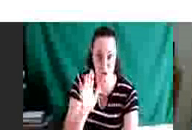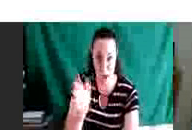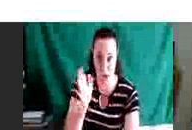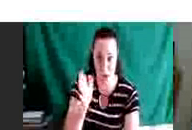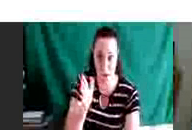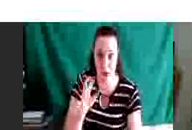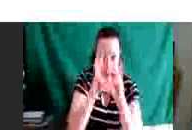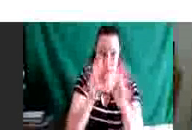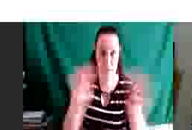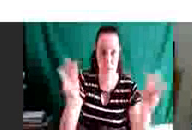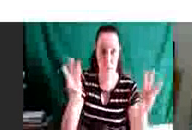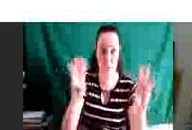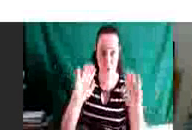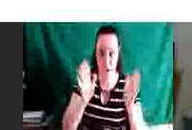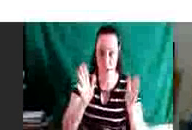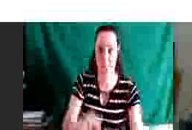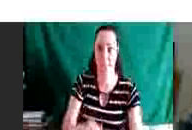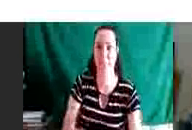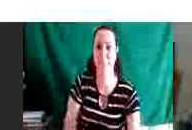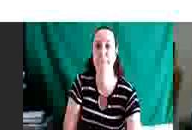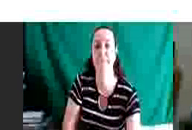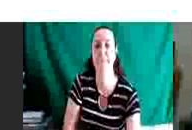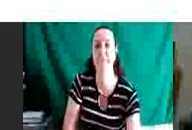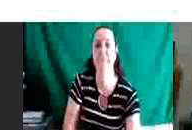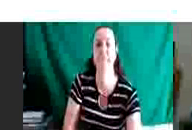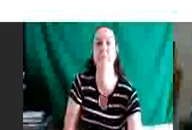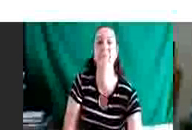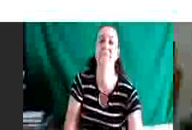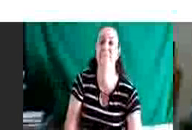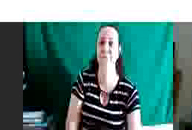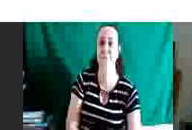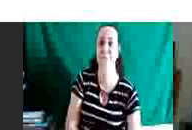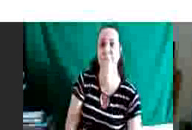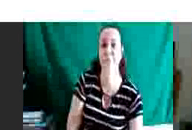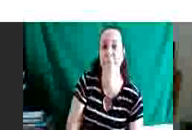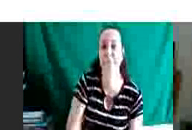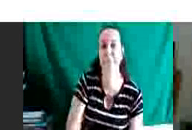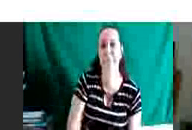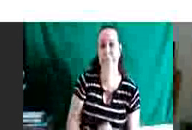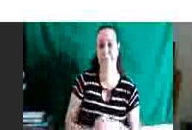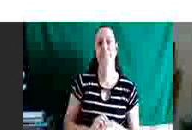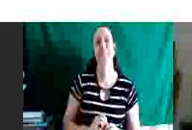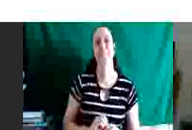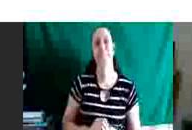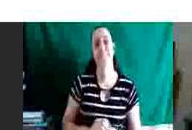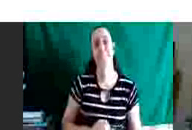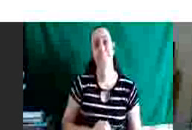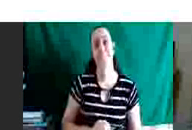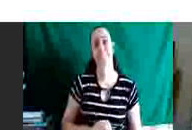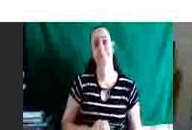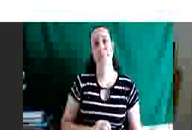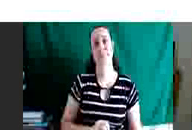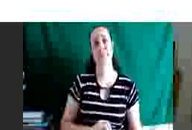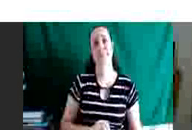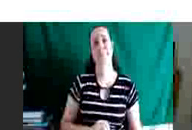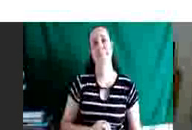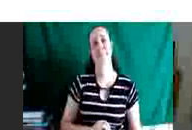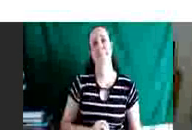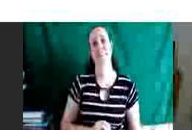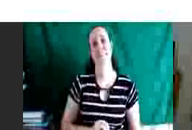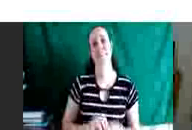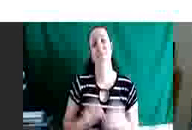de aplicação aberta para o web, né? Projeto de segurança de aplicação aberta para o web. É uma fundação sem fins lucrativos que trabalha para